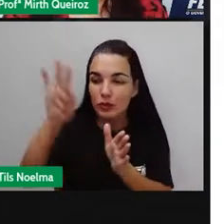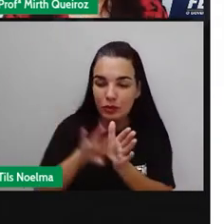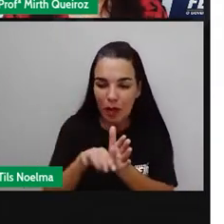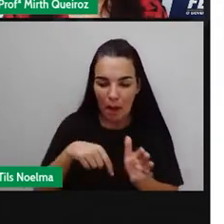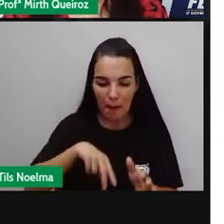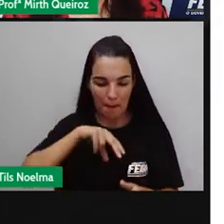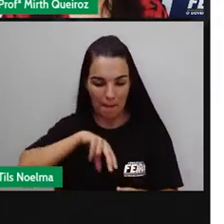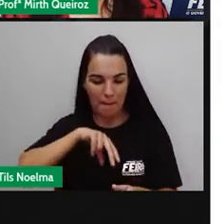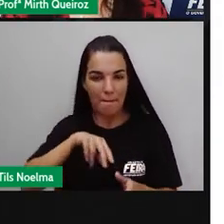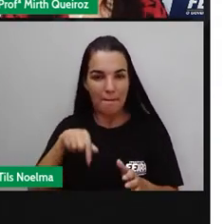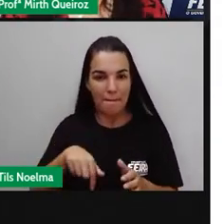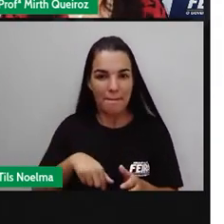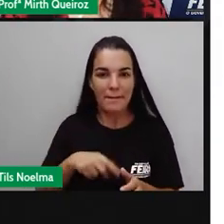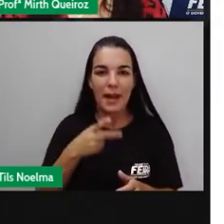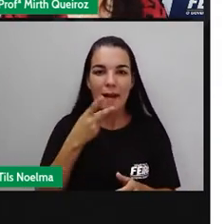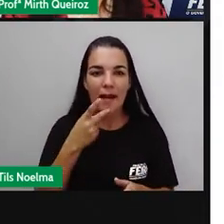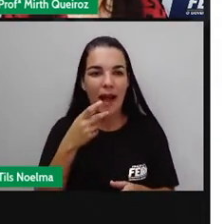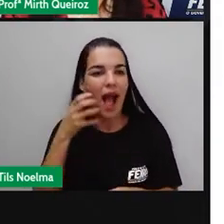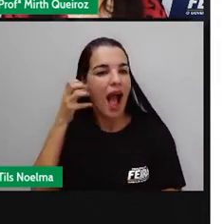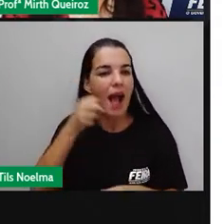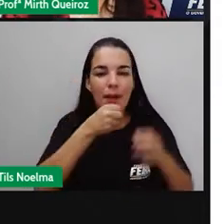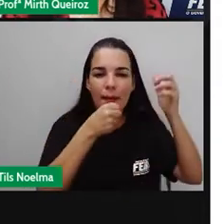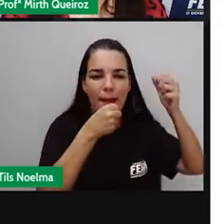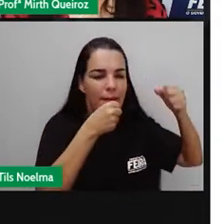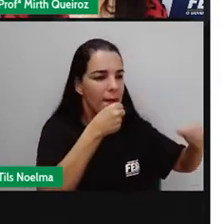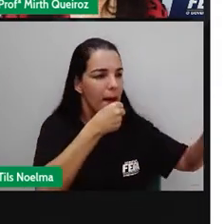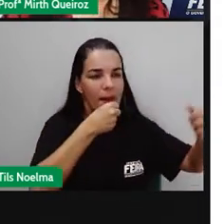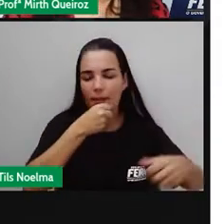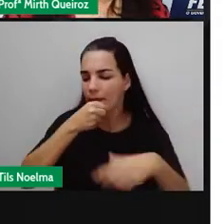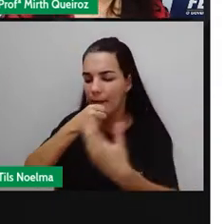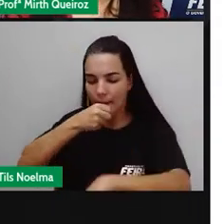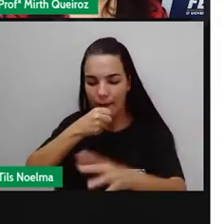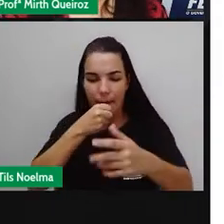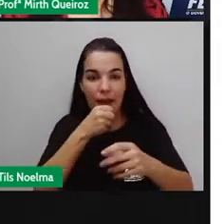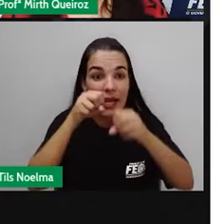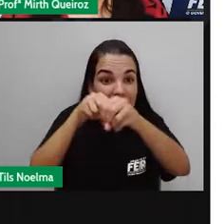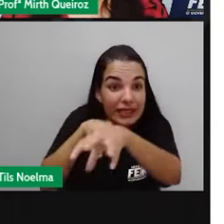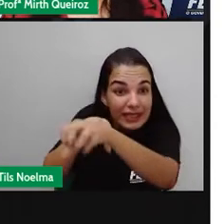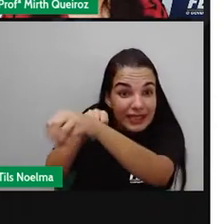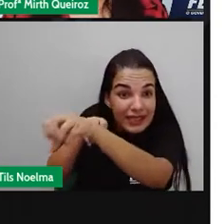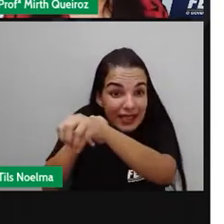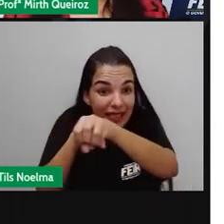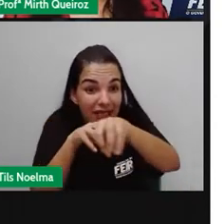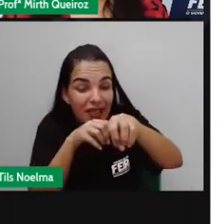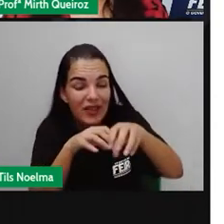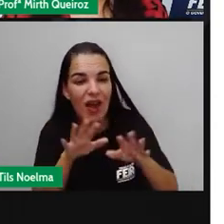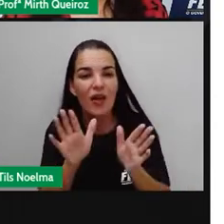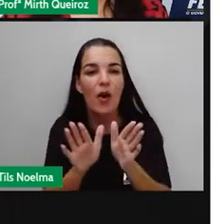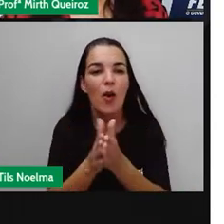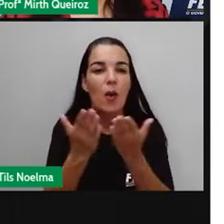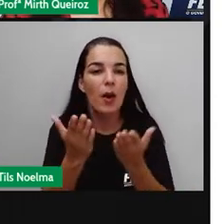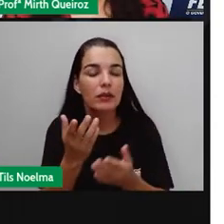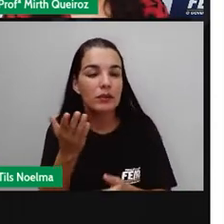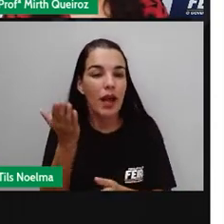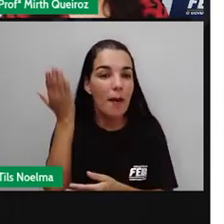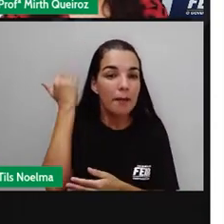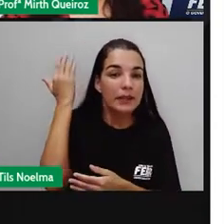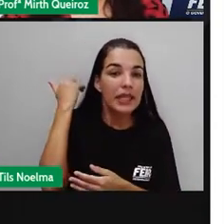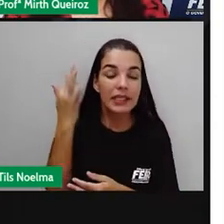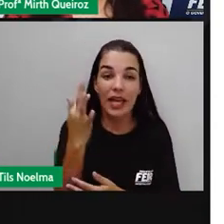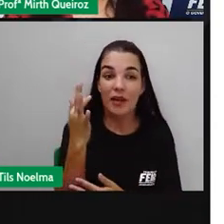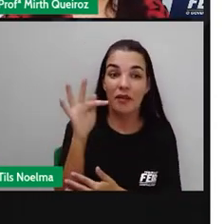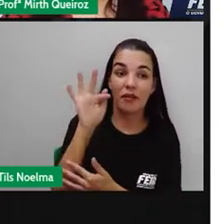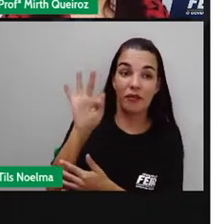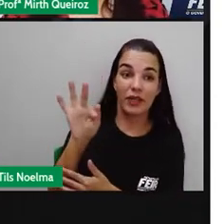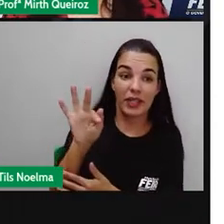dos portugueses, né? Mas a gente sabe que essa dança ela iniciou aí na França, era uma dança francesa. E no Brasil